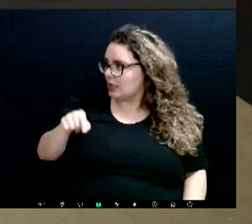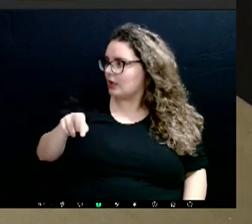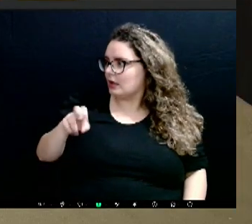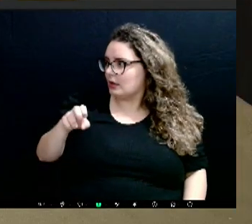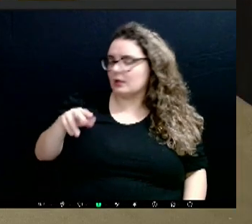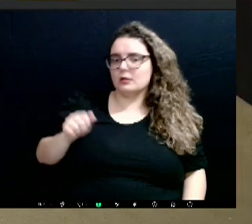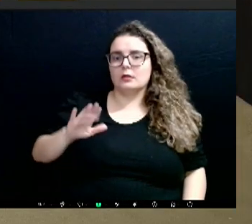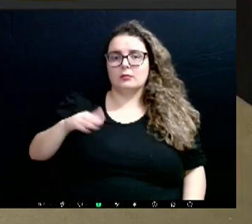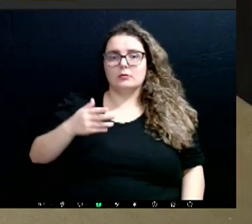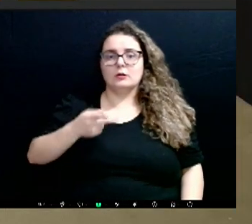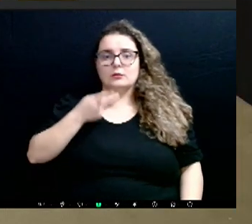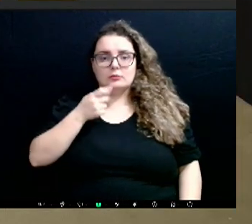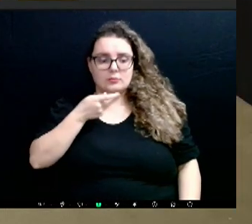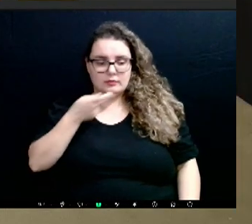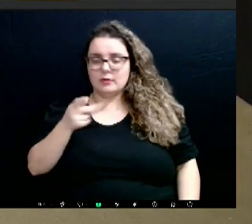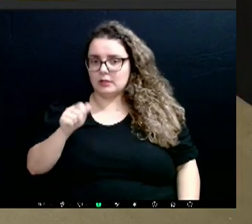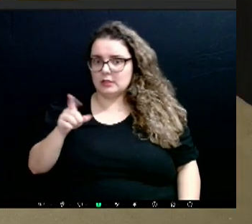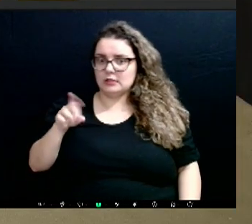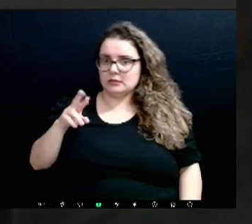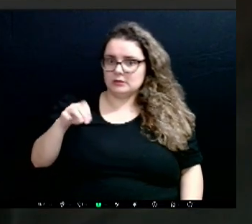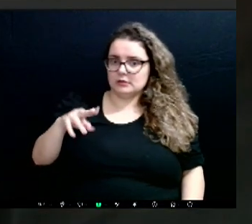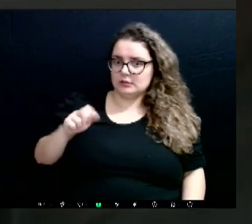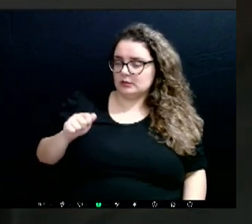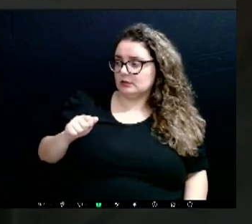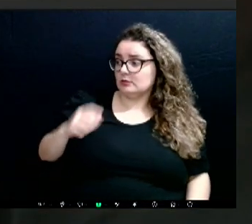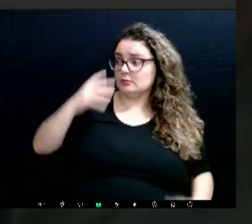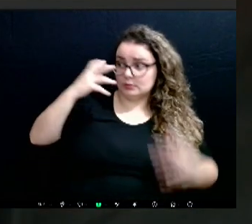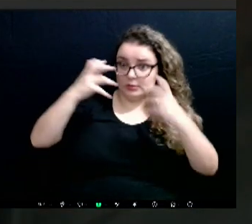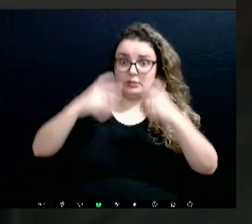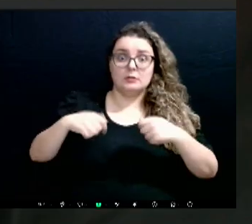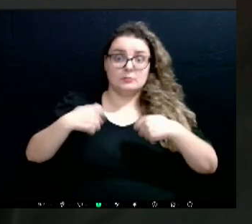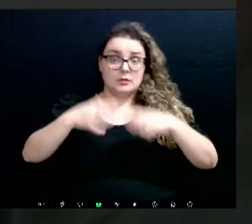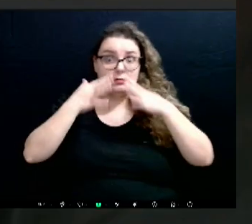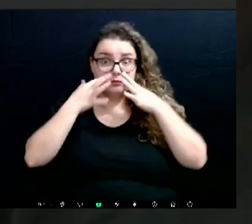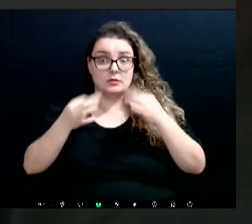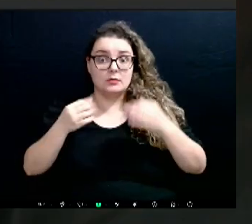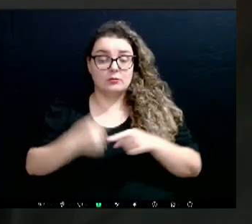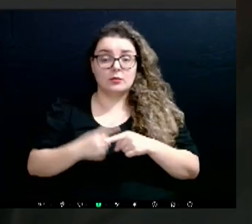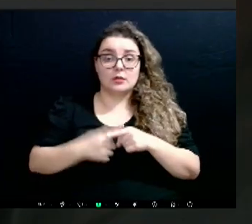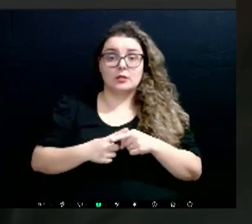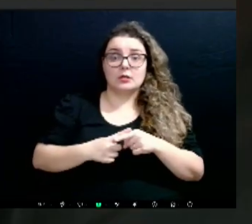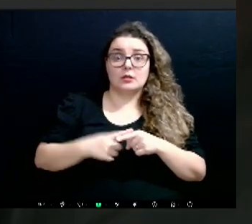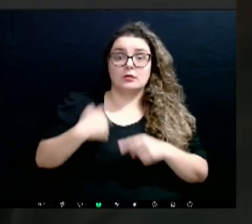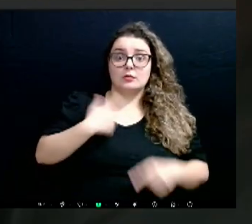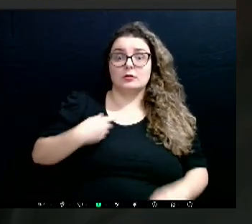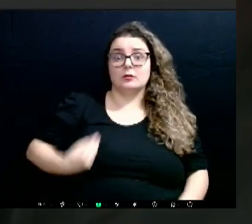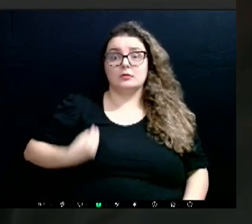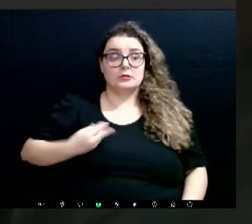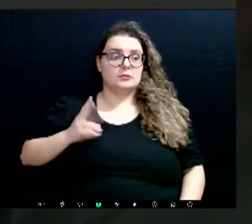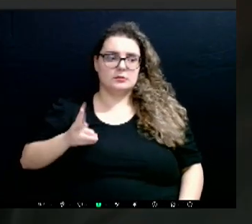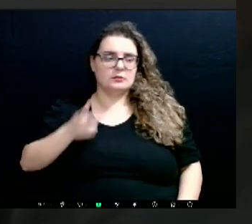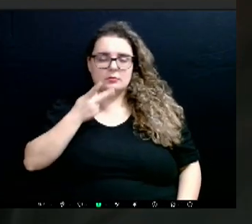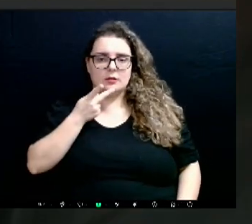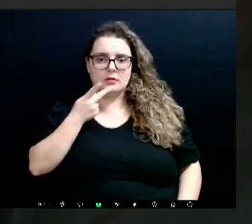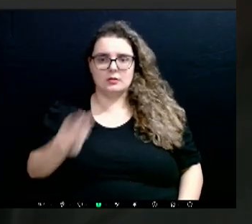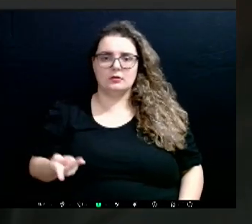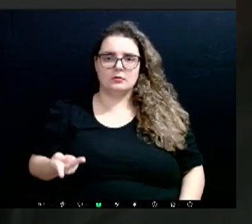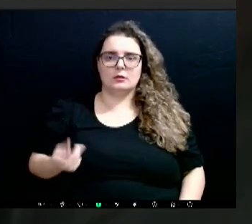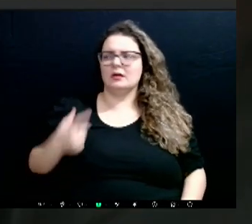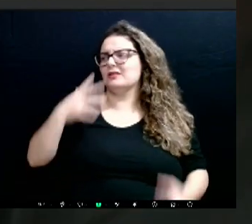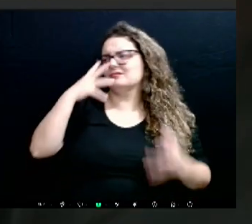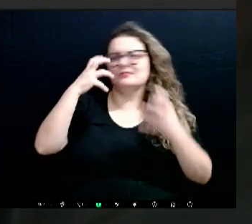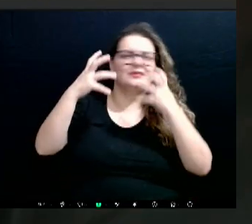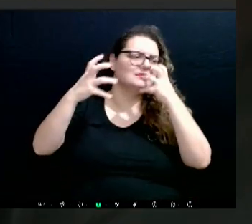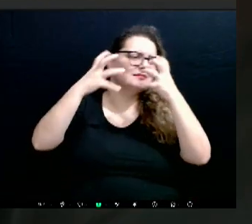essa questão do estresse, a gente precisa se atentar muito a isso, porque a gente vive falando, nossa, eu não aguento mais, estou estressado, só